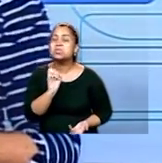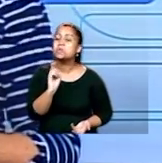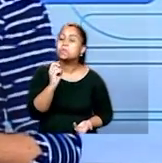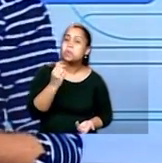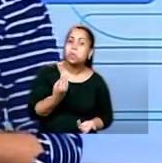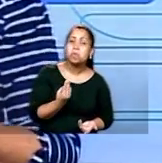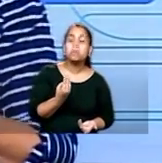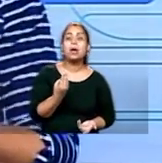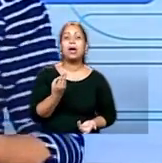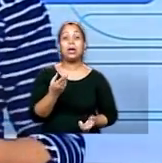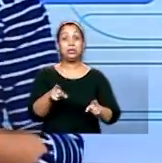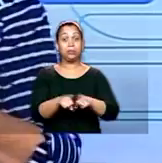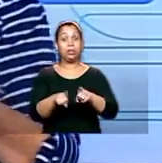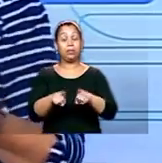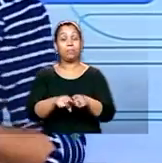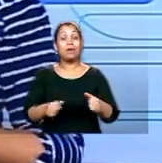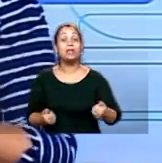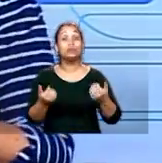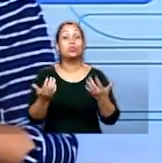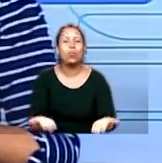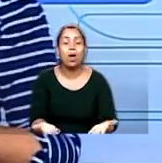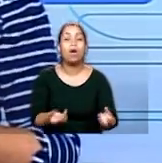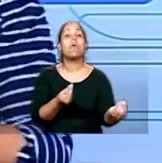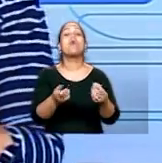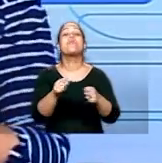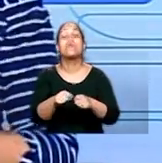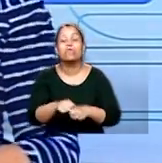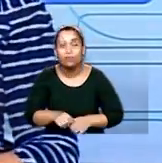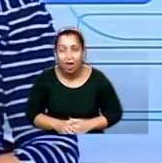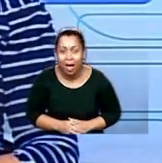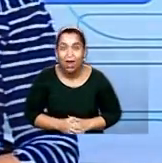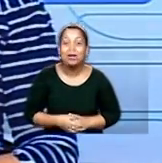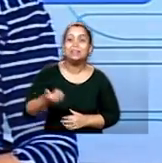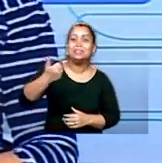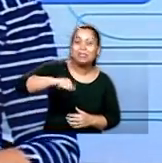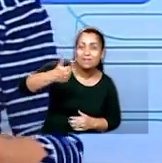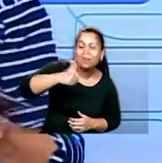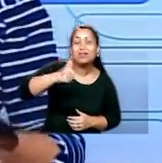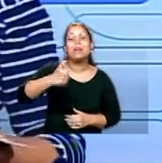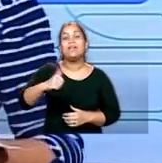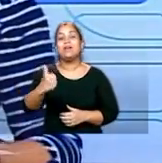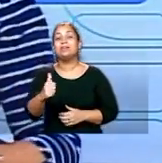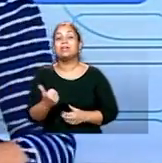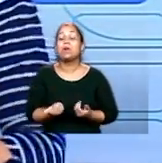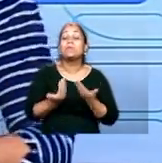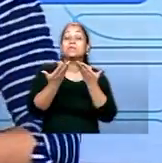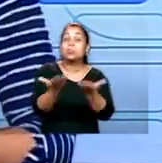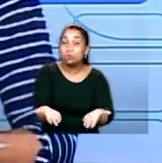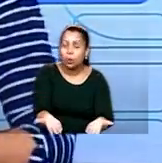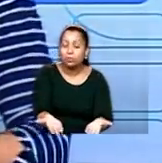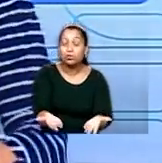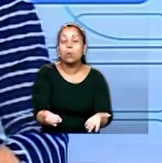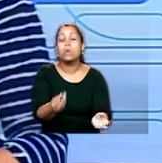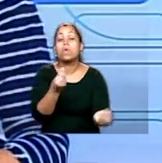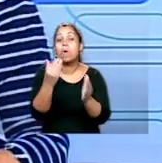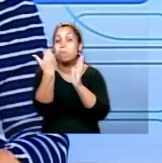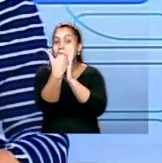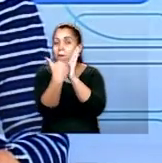a também doar, como é que tem que fazer? Tem critério para ser doador? Quais são esses critérios, se